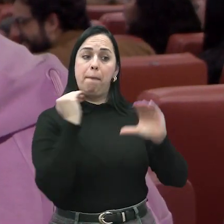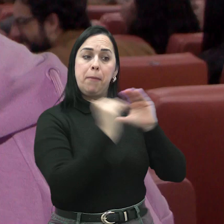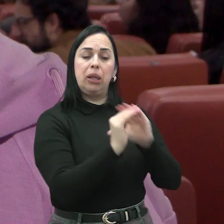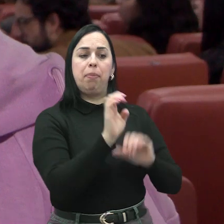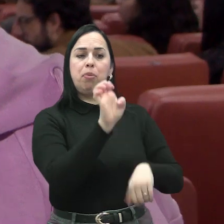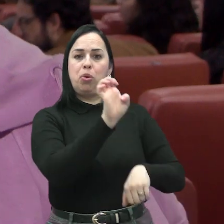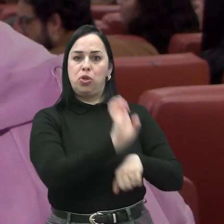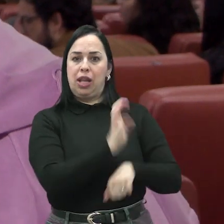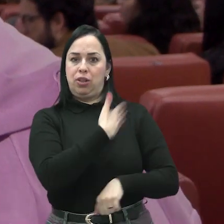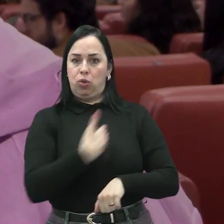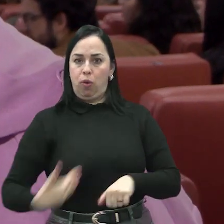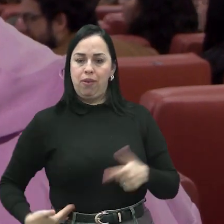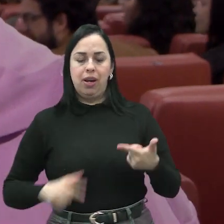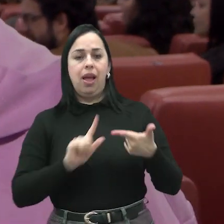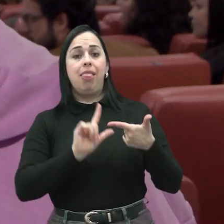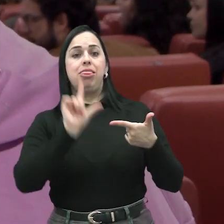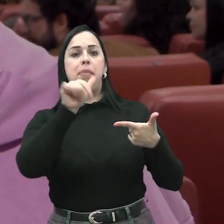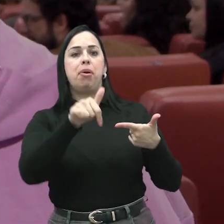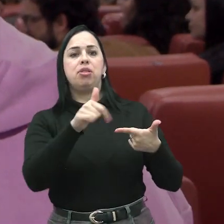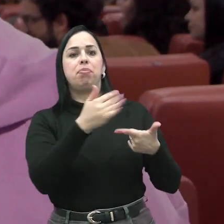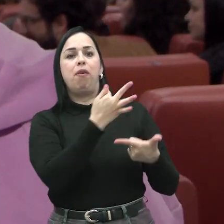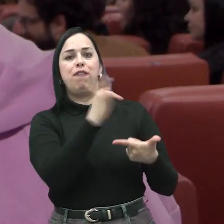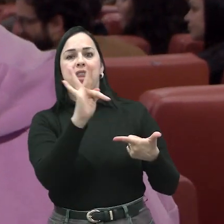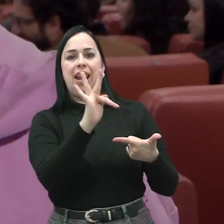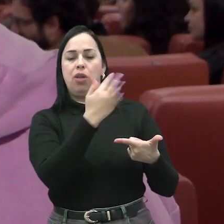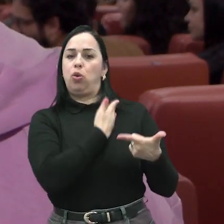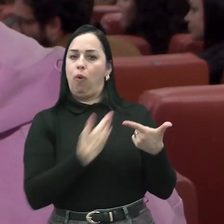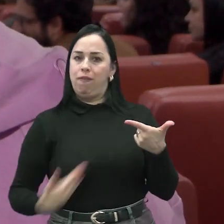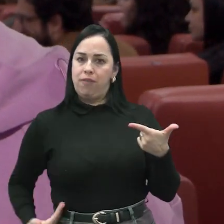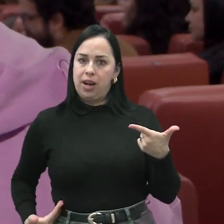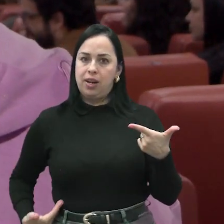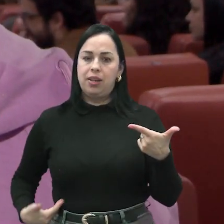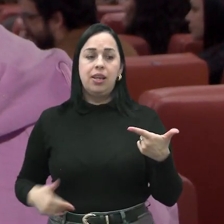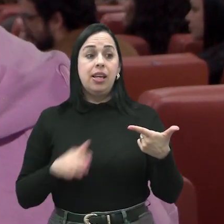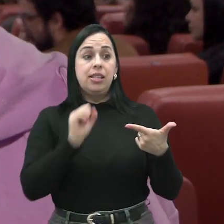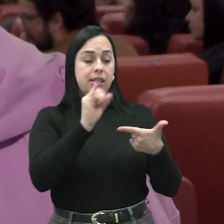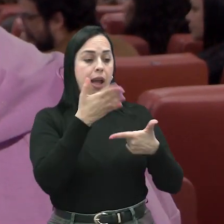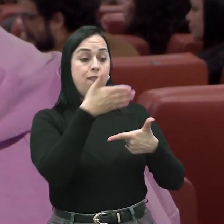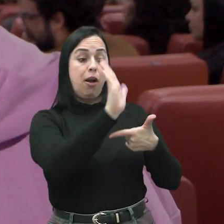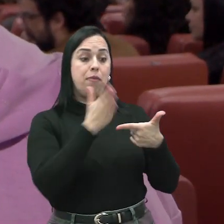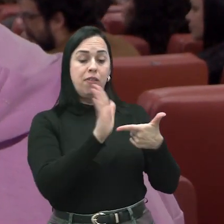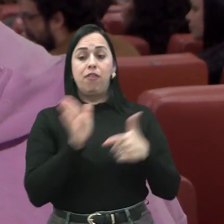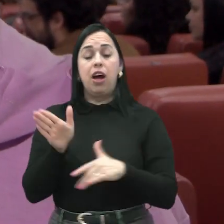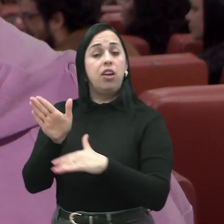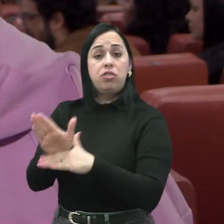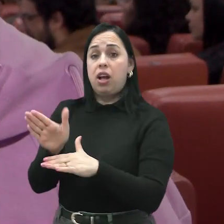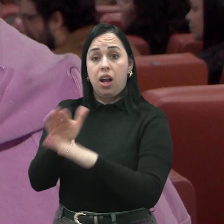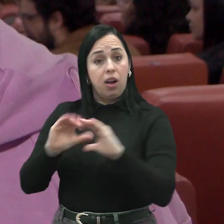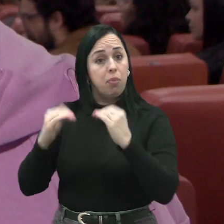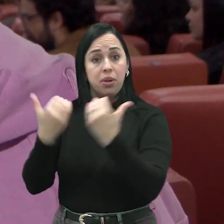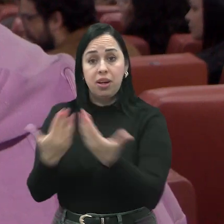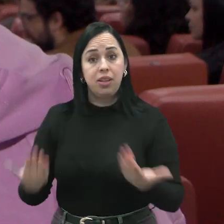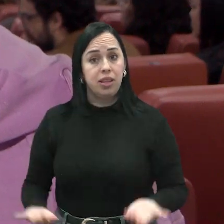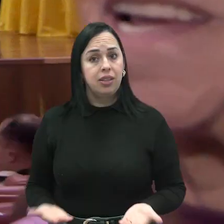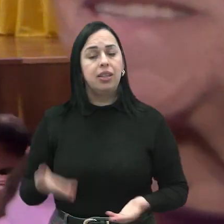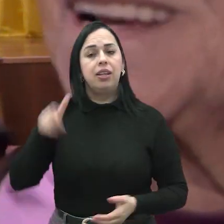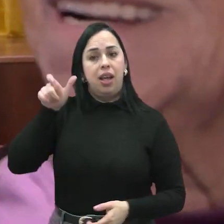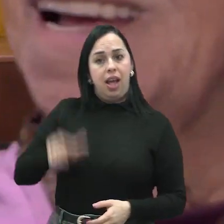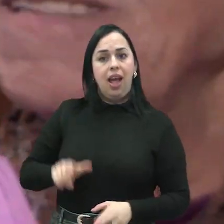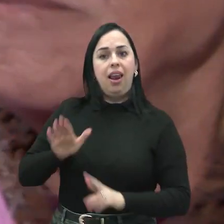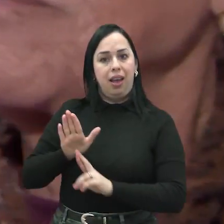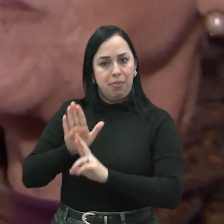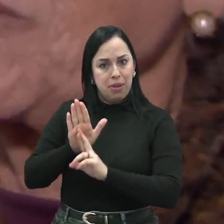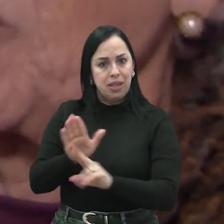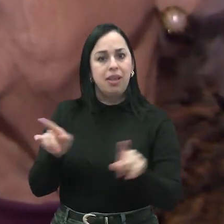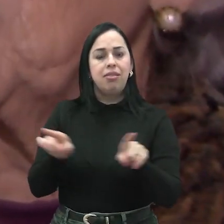vai para o Estado, depois é federal, e aquilo que for aprovado vai trazer benefício para toda a comunidade. Além